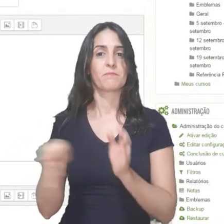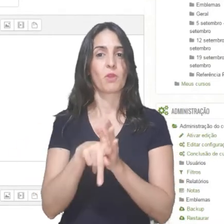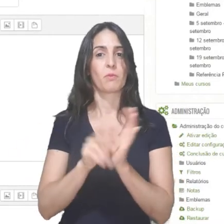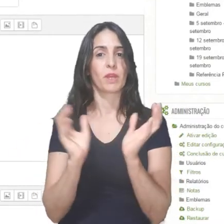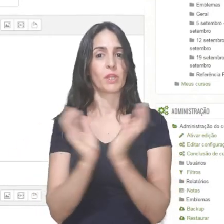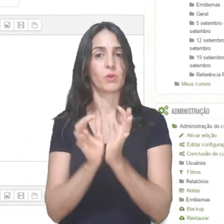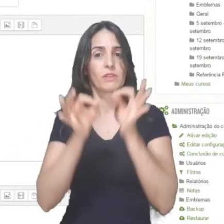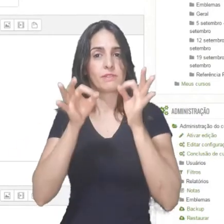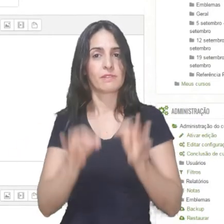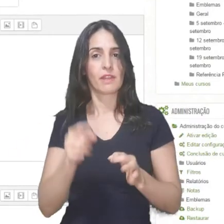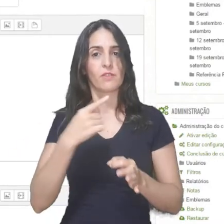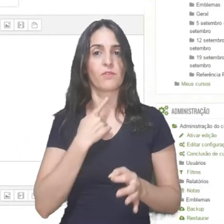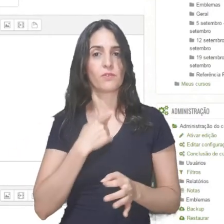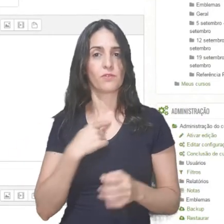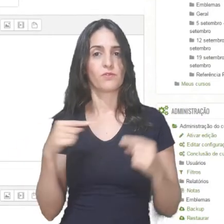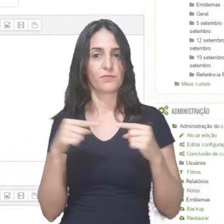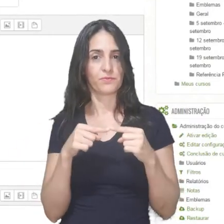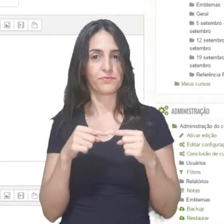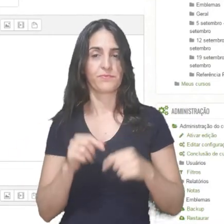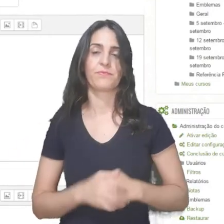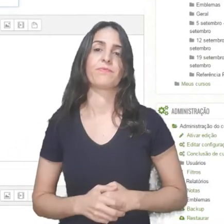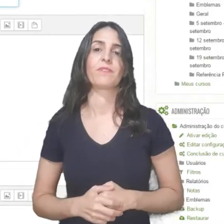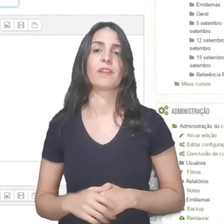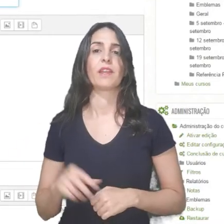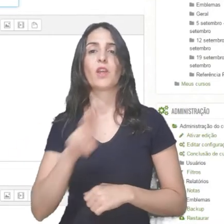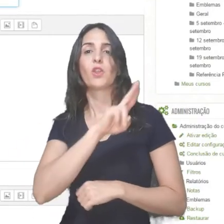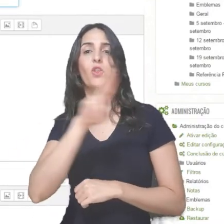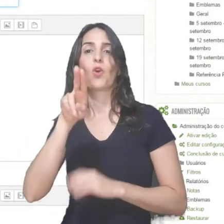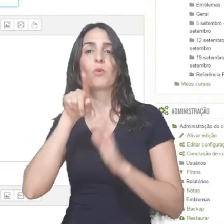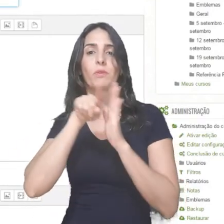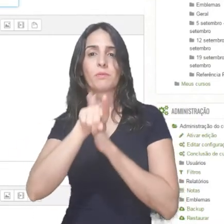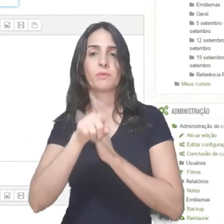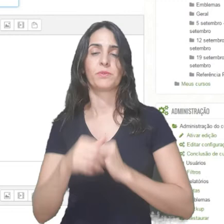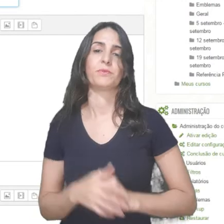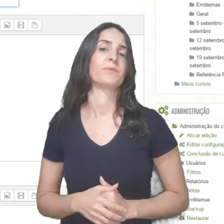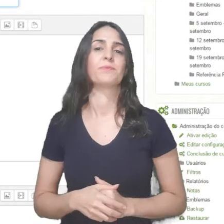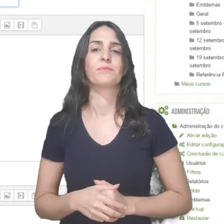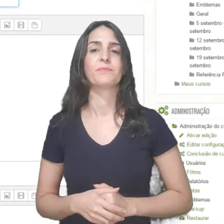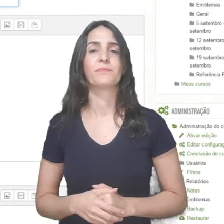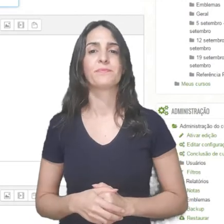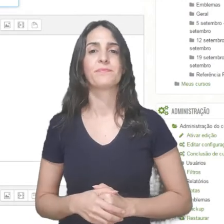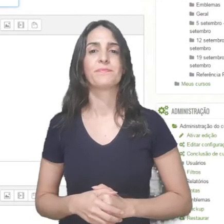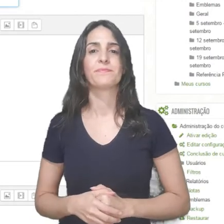Verifique se já está na categoria que você deseja. Coloque um nome para a pergunta.